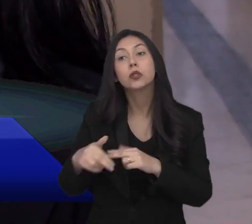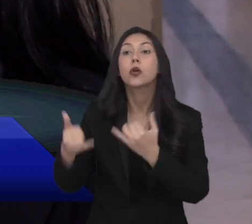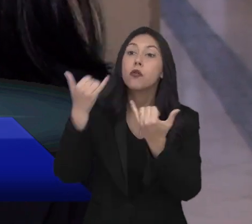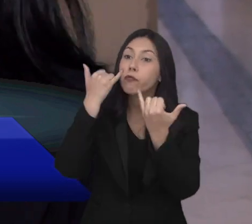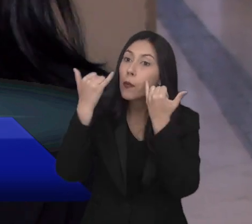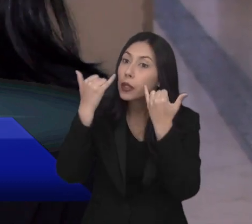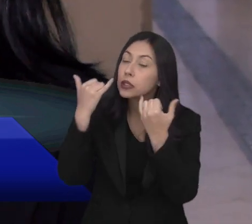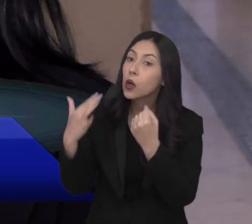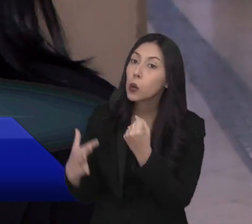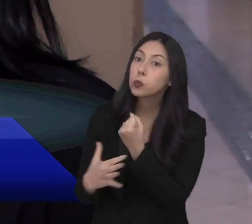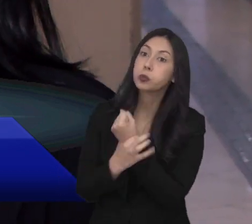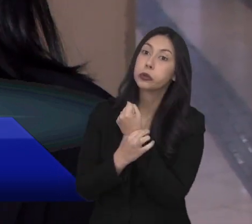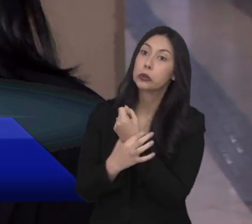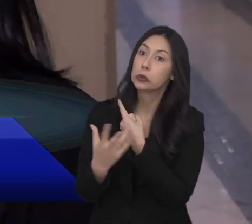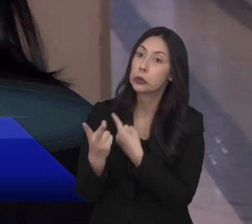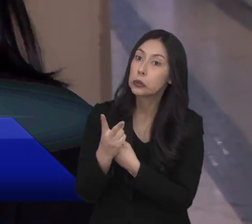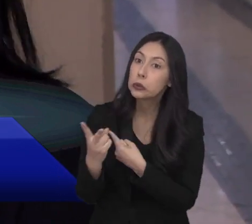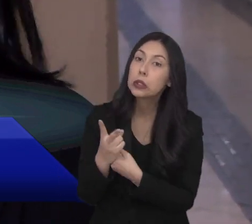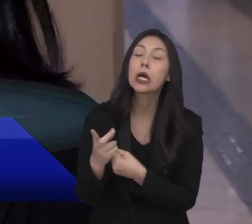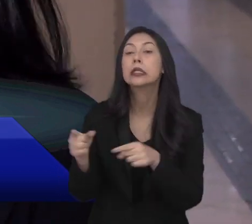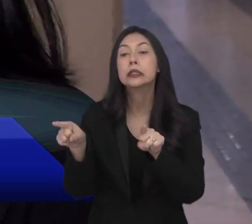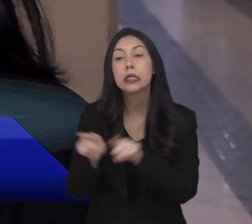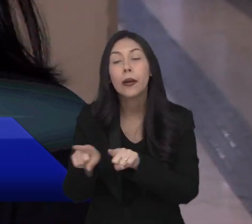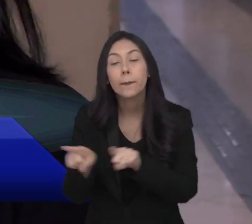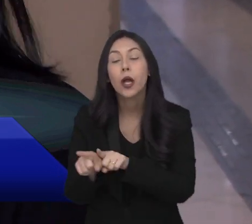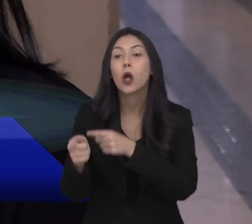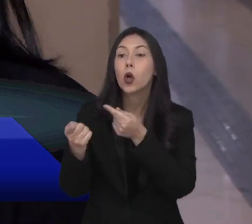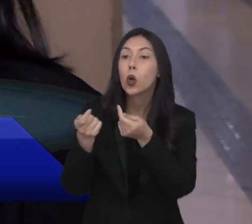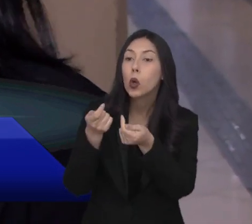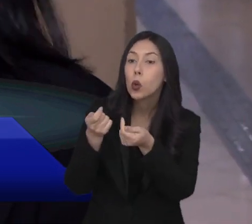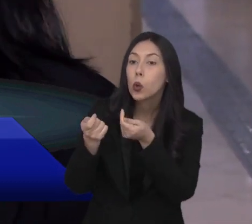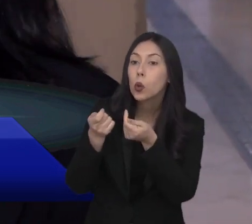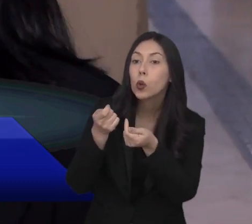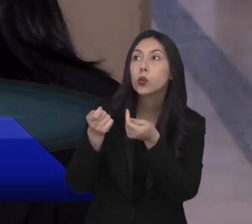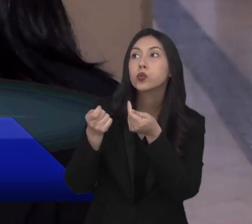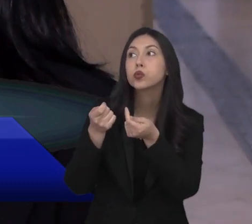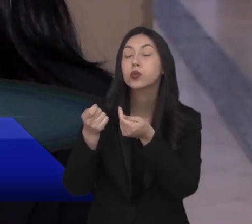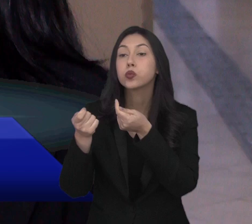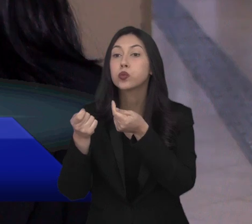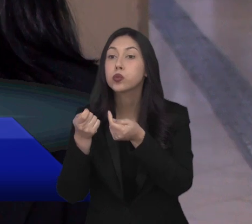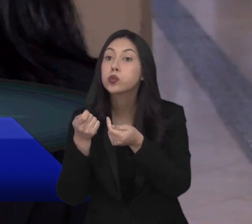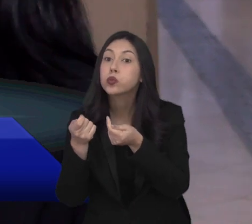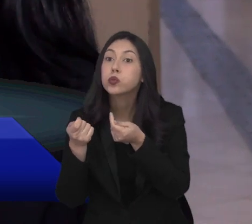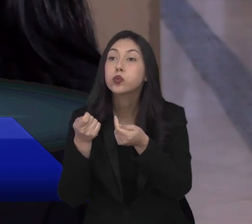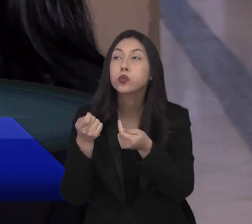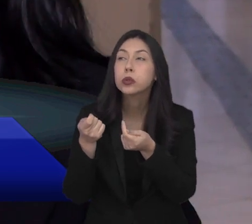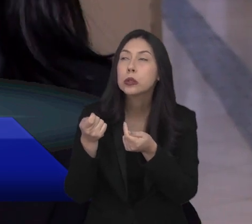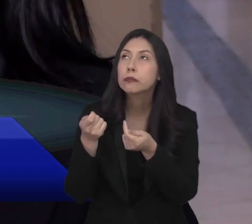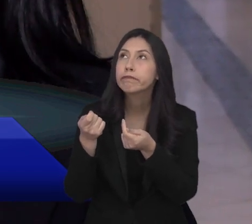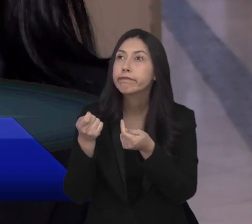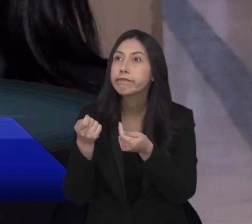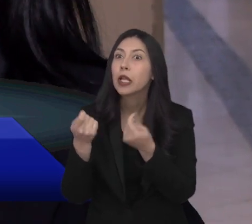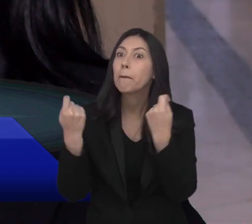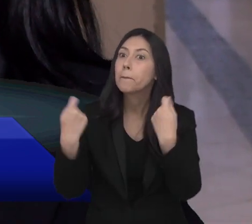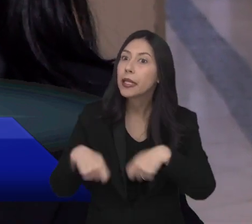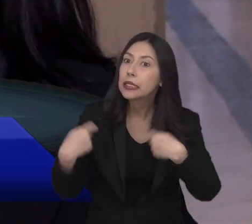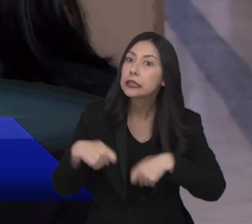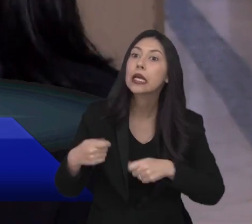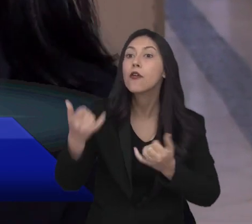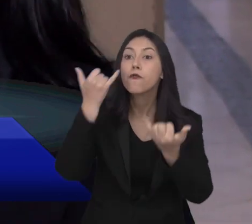privacidade e proteção de dados, pelo uso controlado, pela forma de ser o